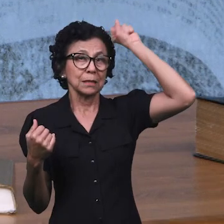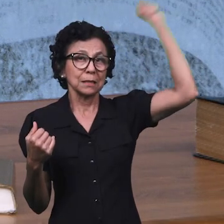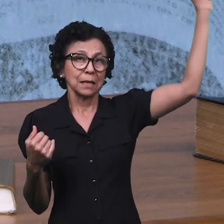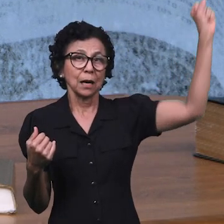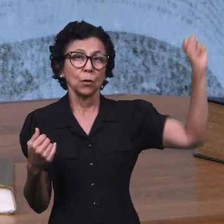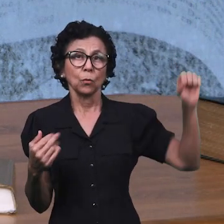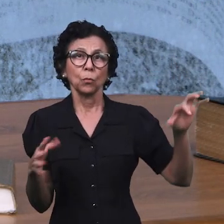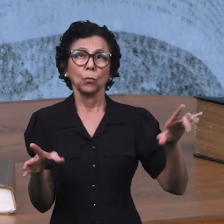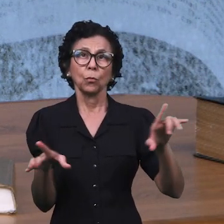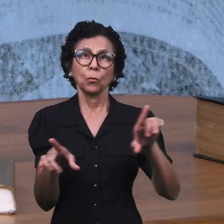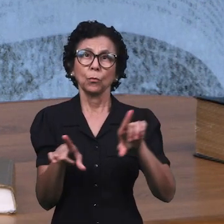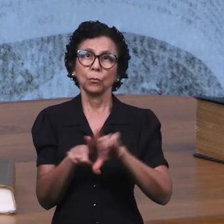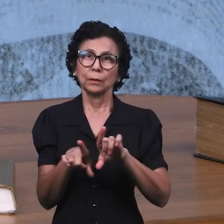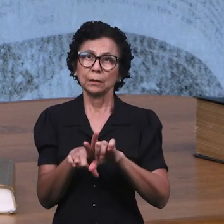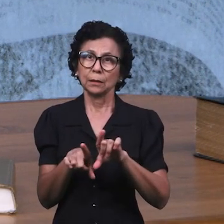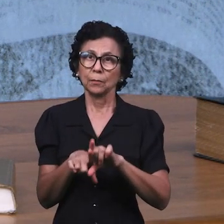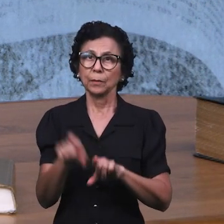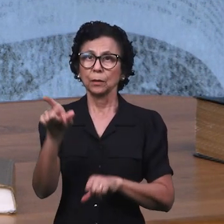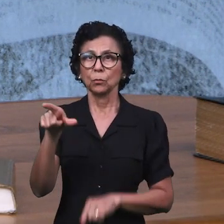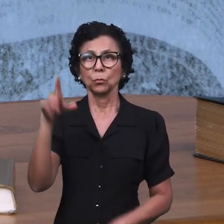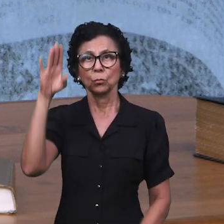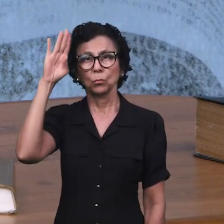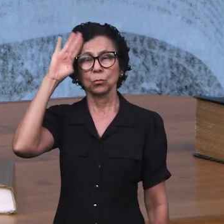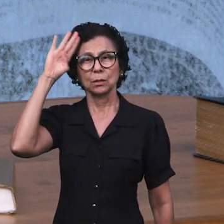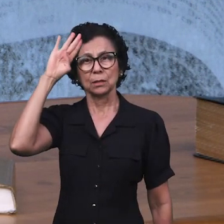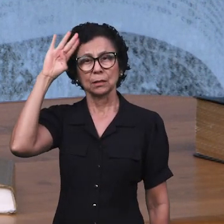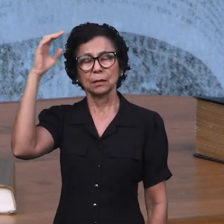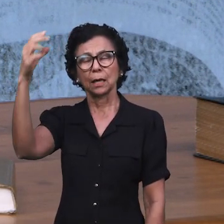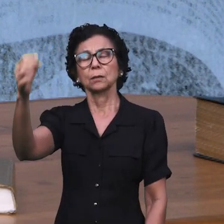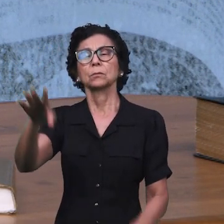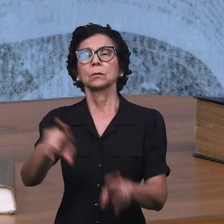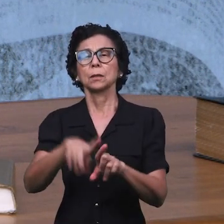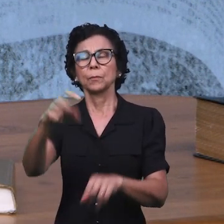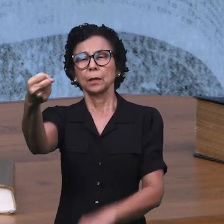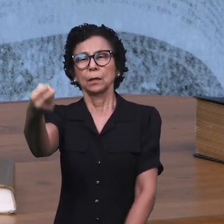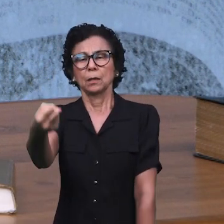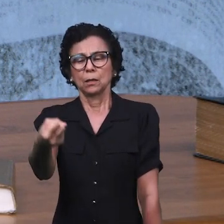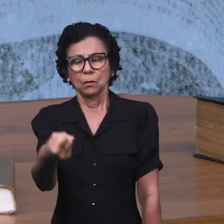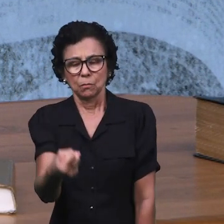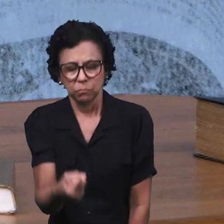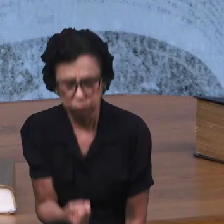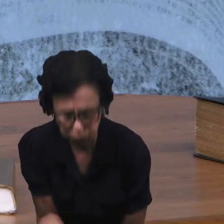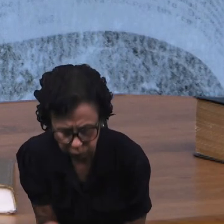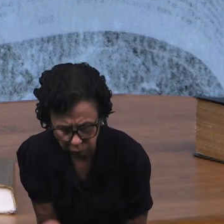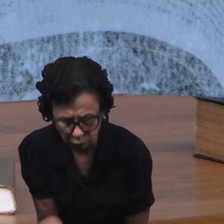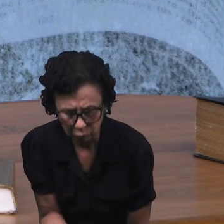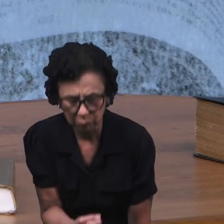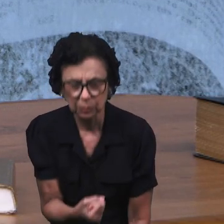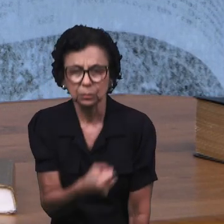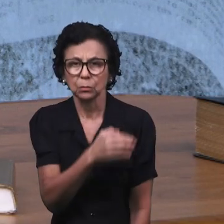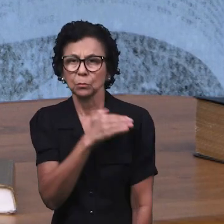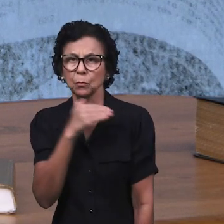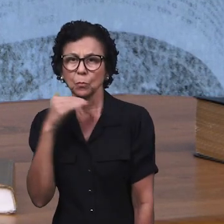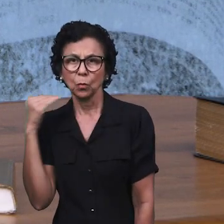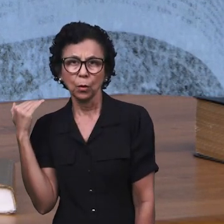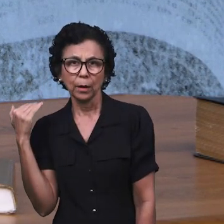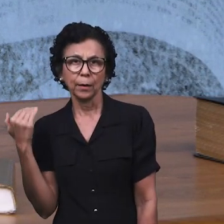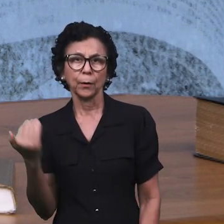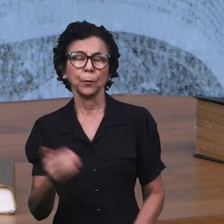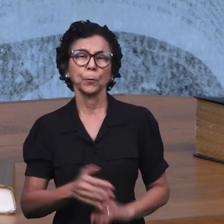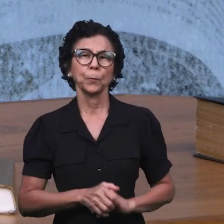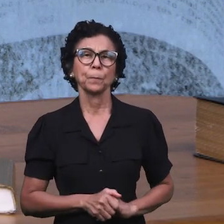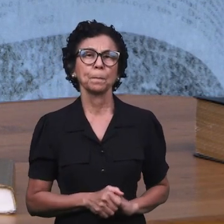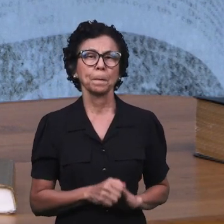se lançou sobre a sua espada e morreu com ele. Assim faleceu Saul e seus 3